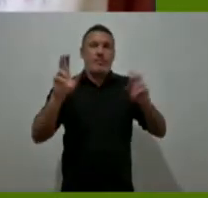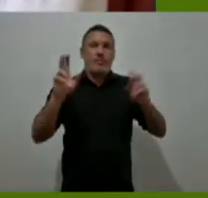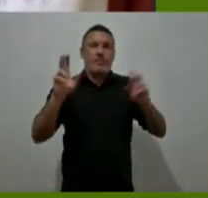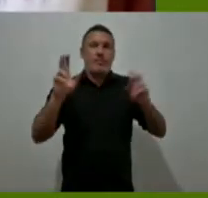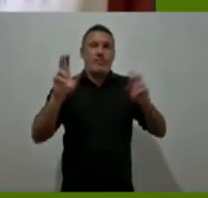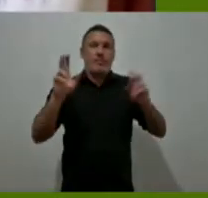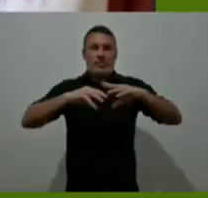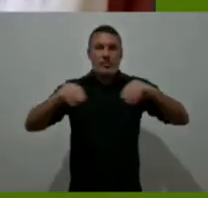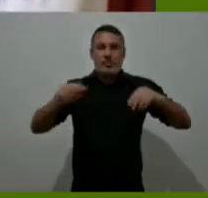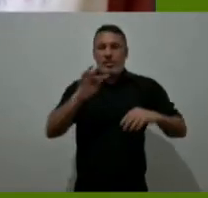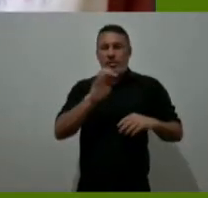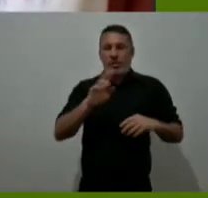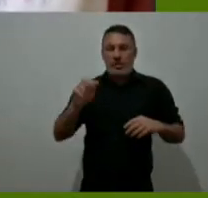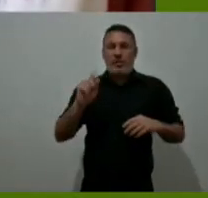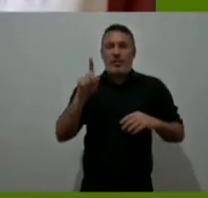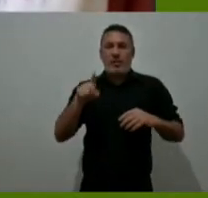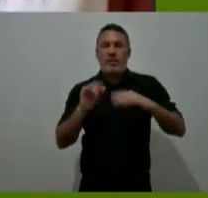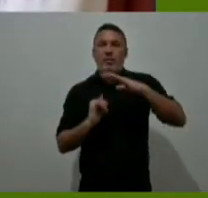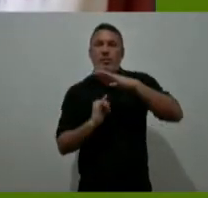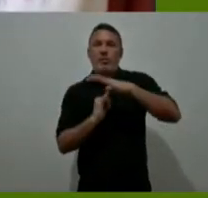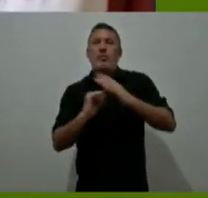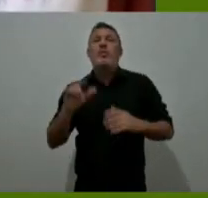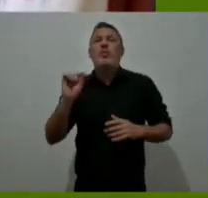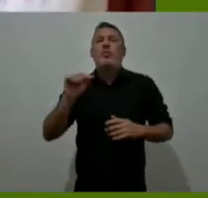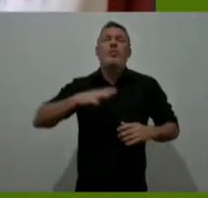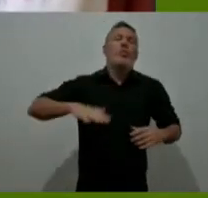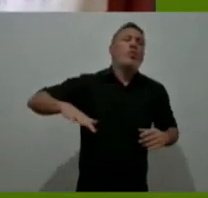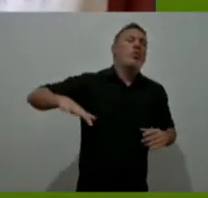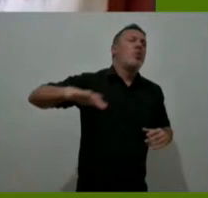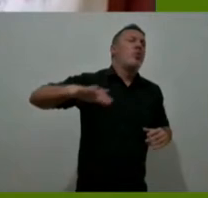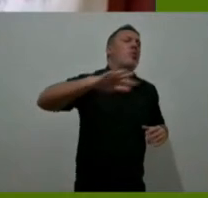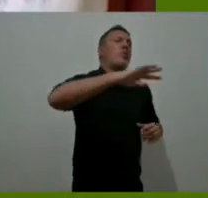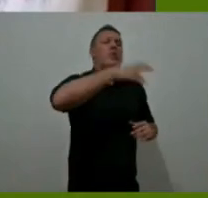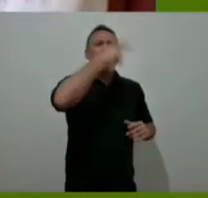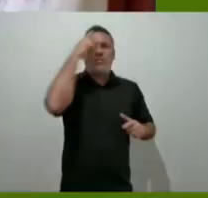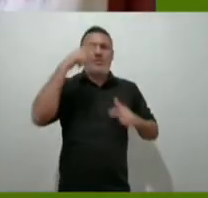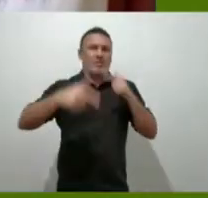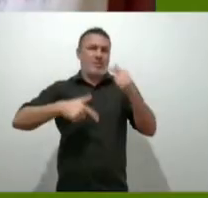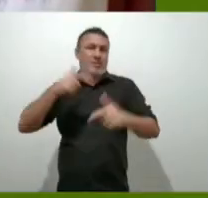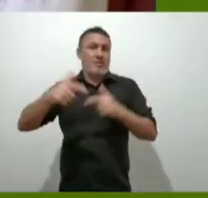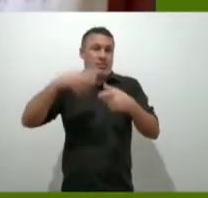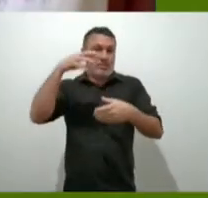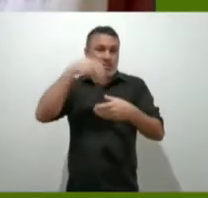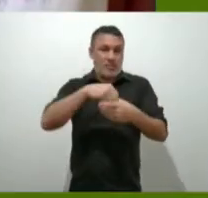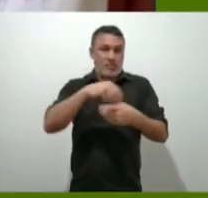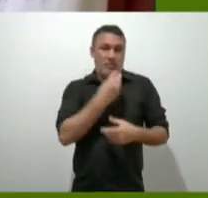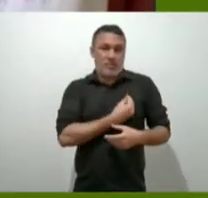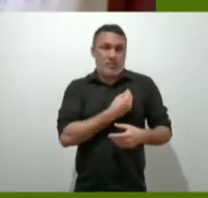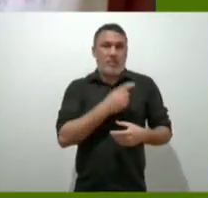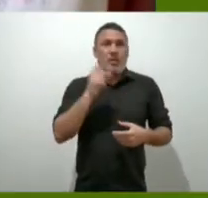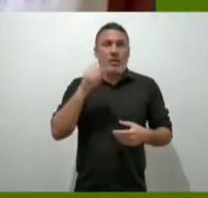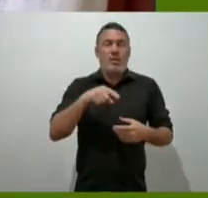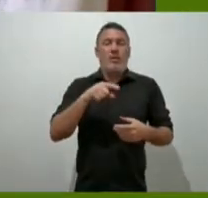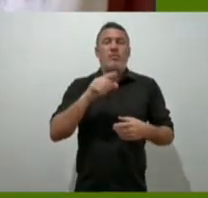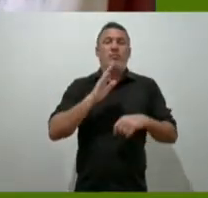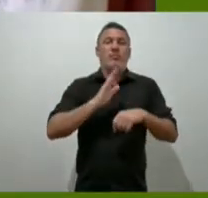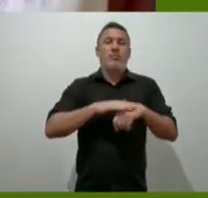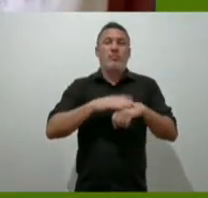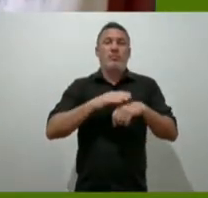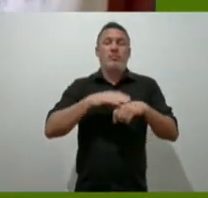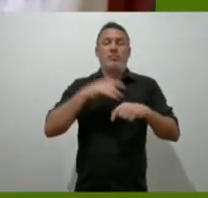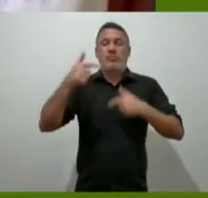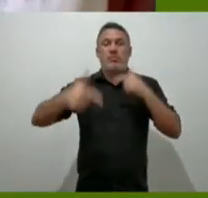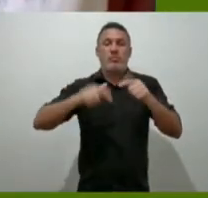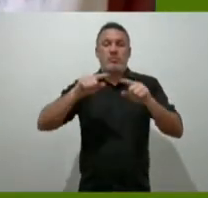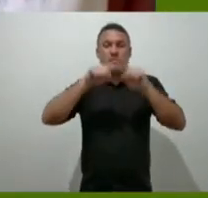instituição onde todos os que trabalham, todos que participam, são servidores públicos no